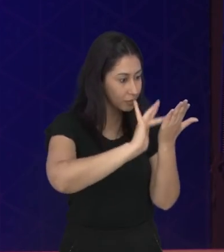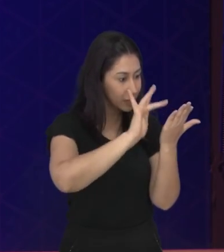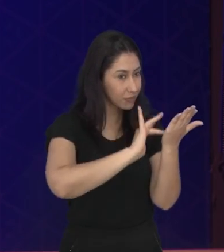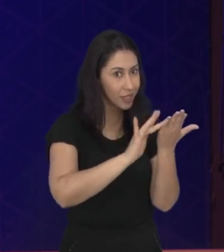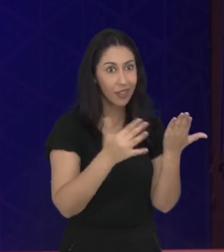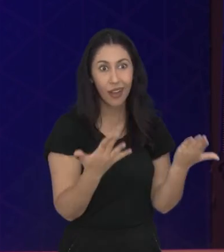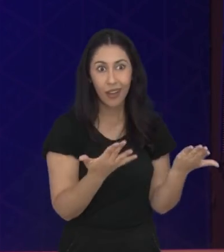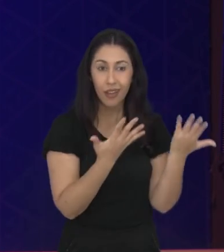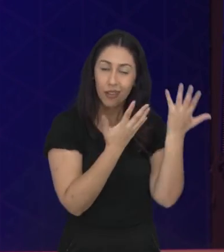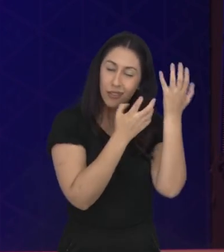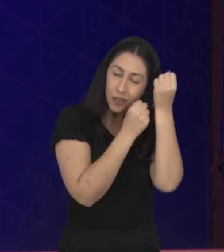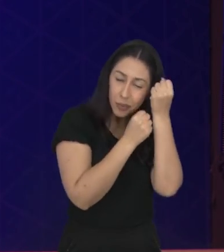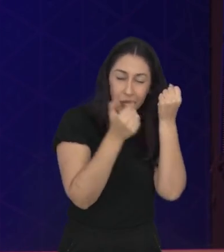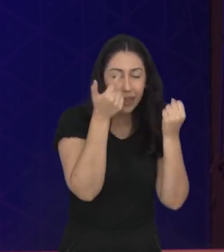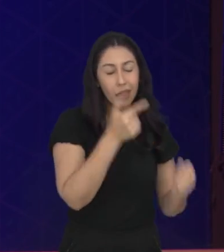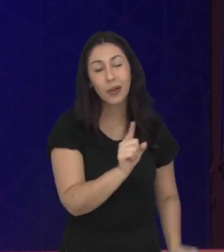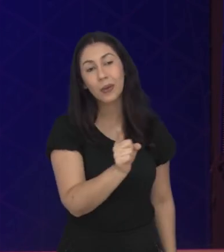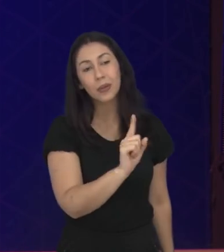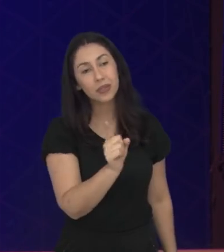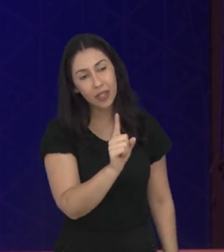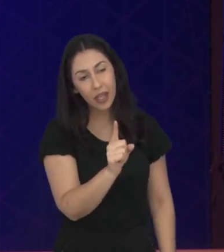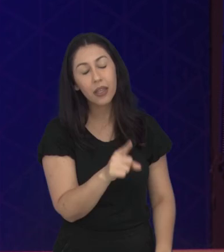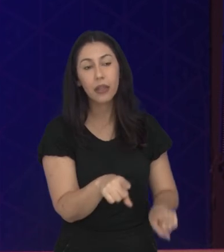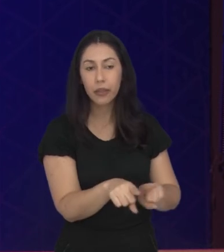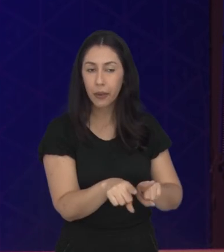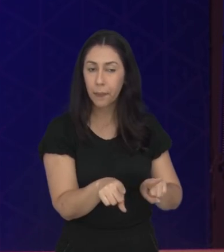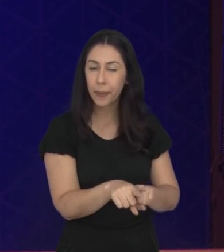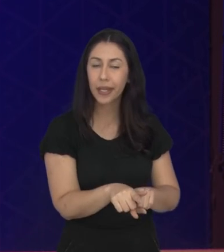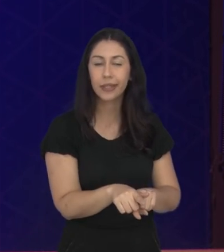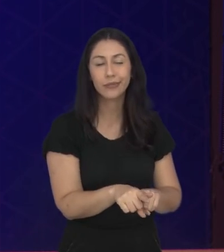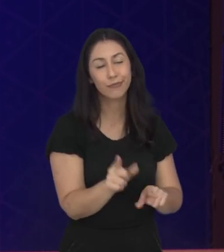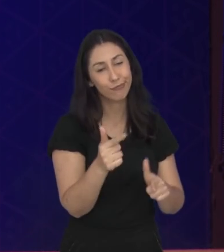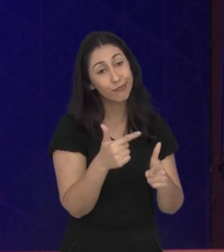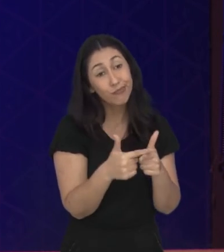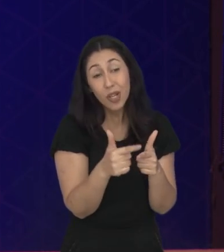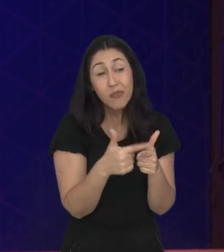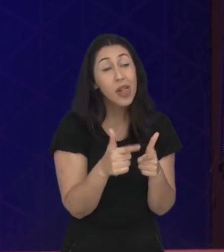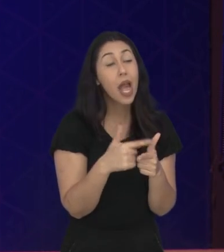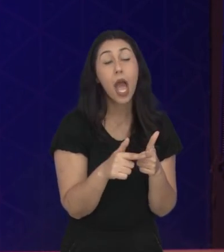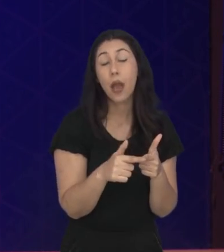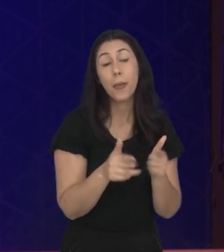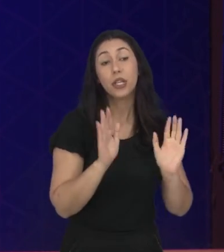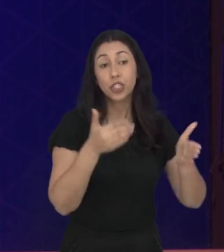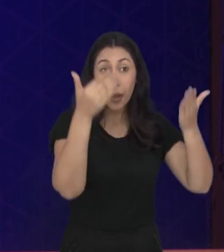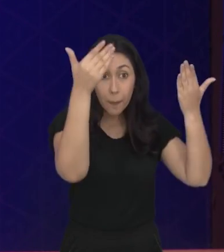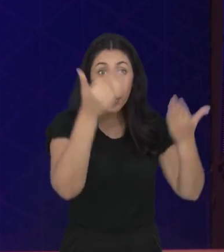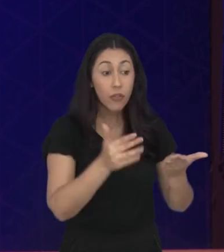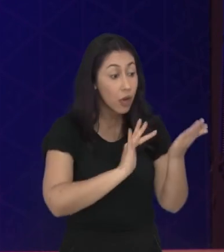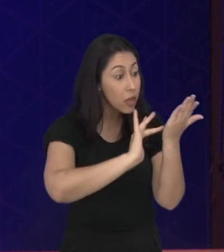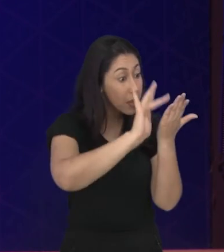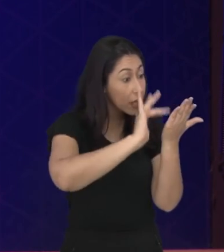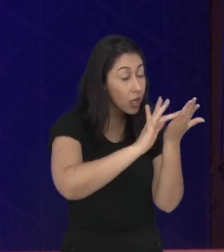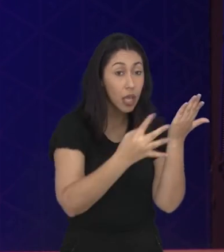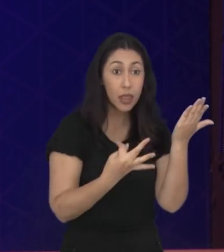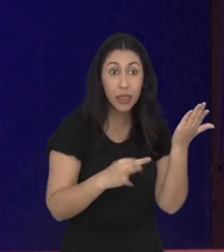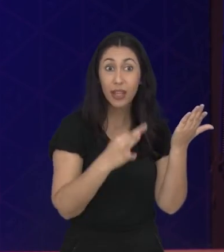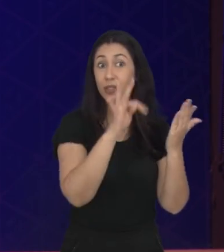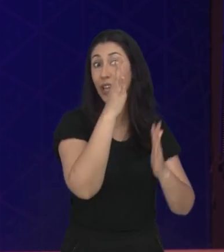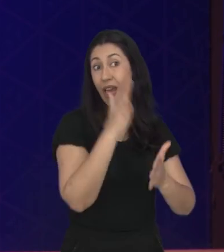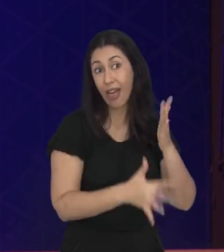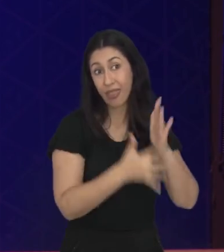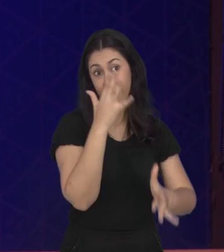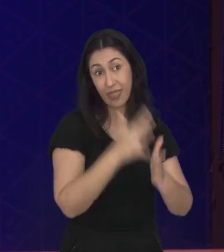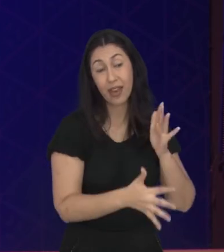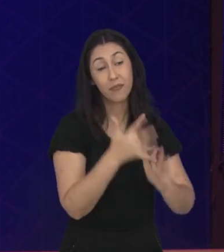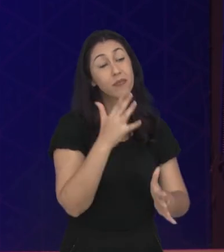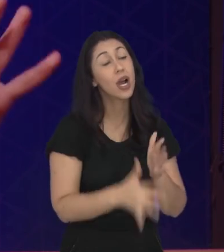madrugada, isso provoca insônia. A gente também tem diversos estudos que comprovam que, né, o uso das telas, da tecnologia. Pra caramba